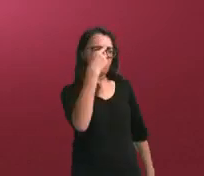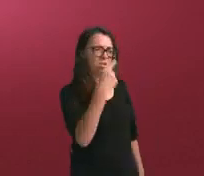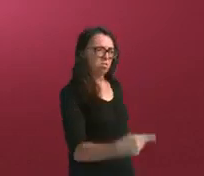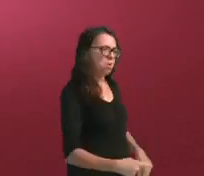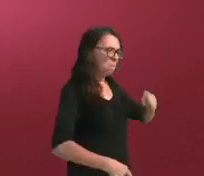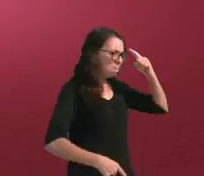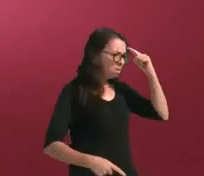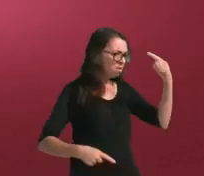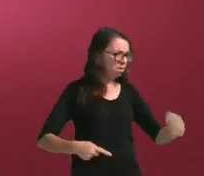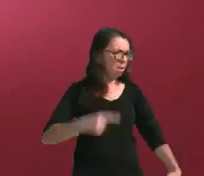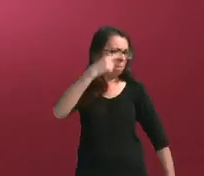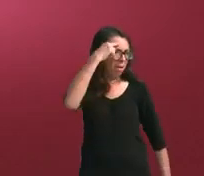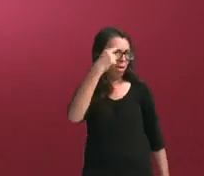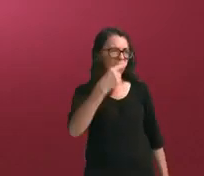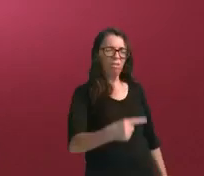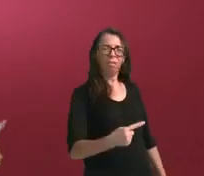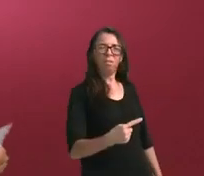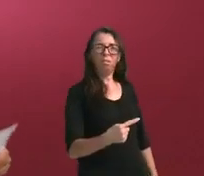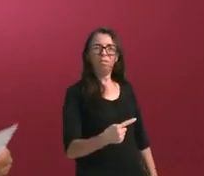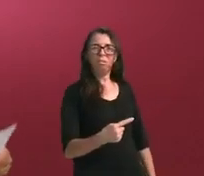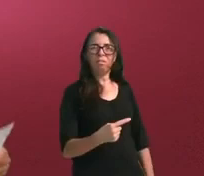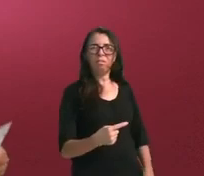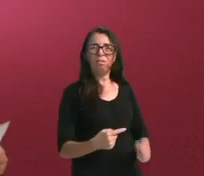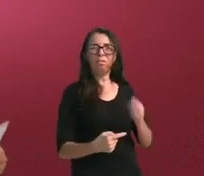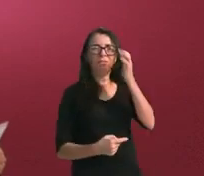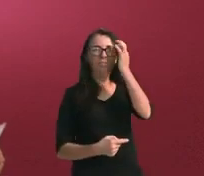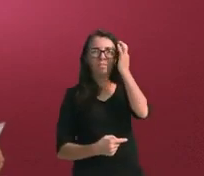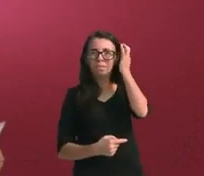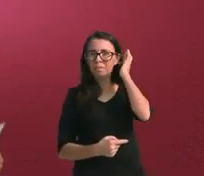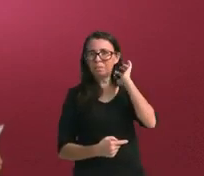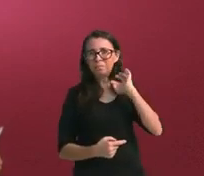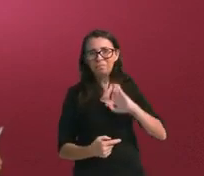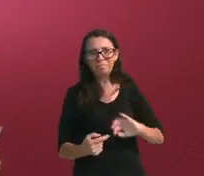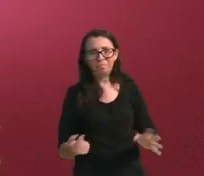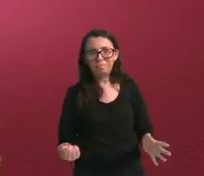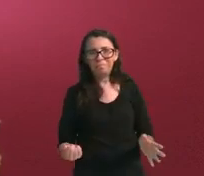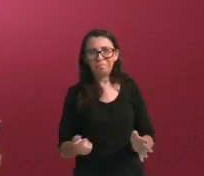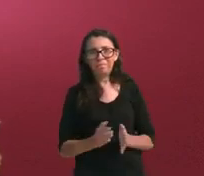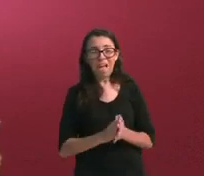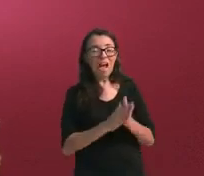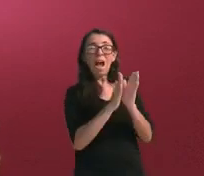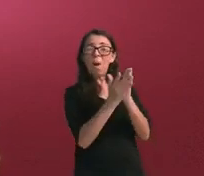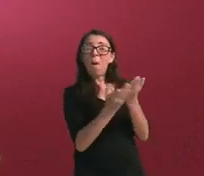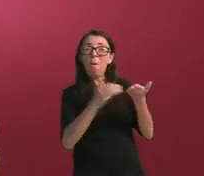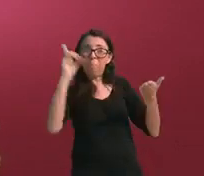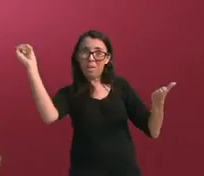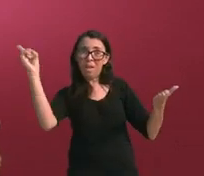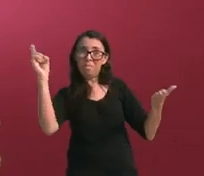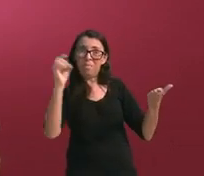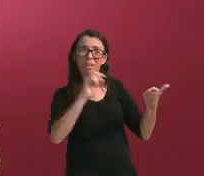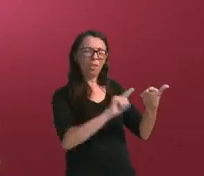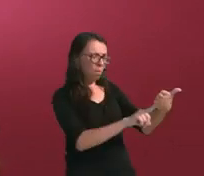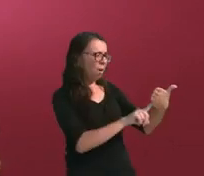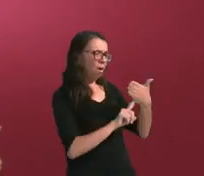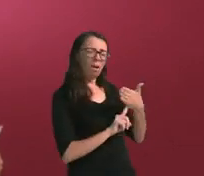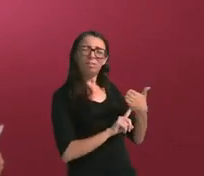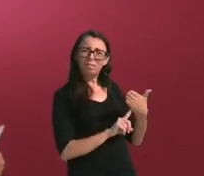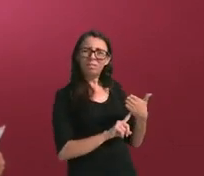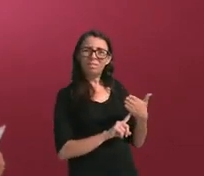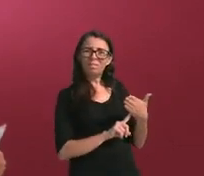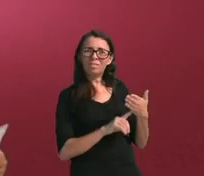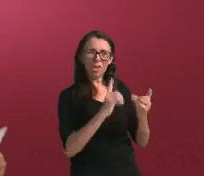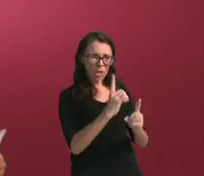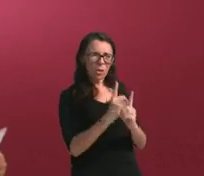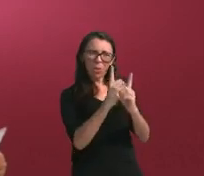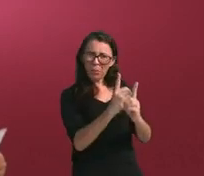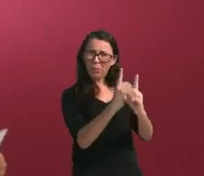os 70, possuídos de alegria, dizendo: Senhor, os próprios demônios se nos submetem